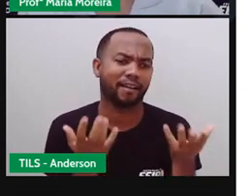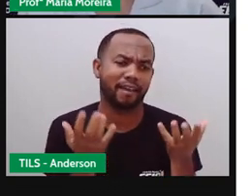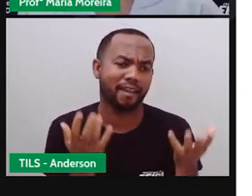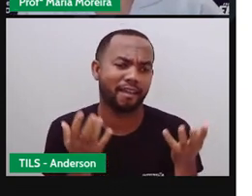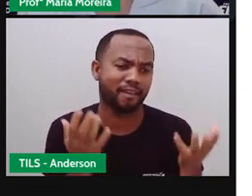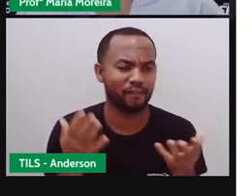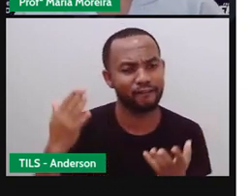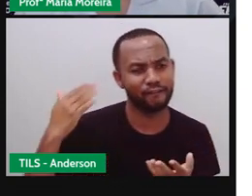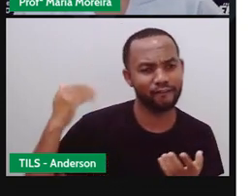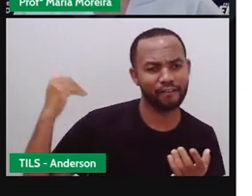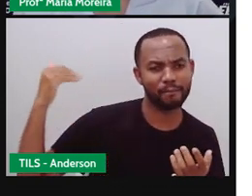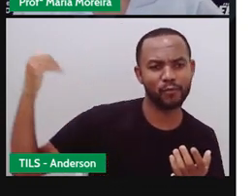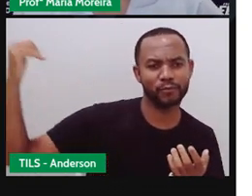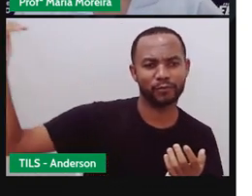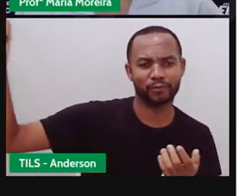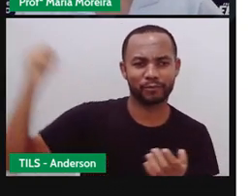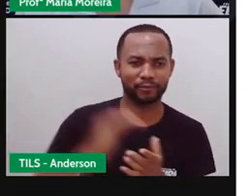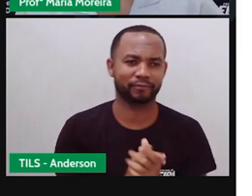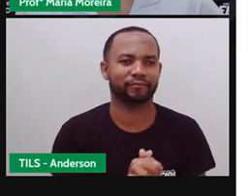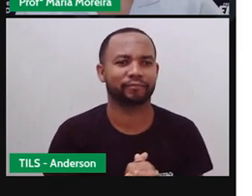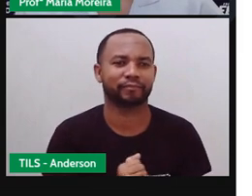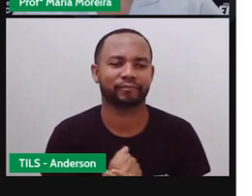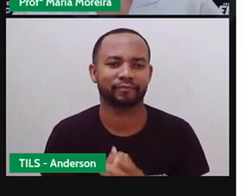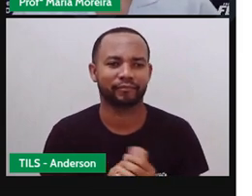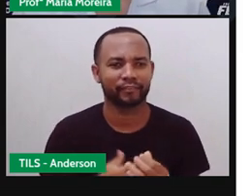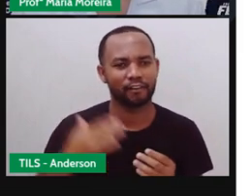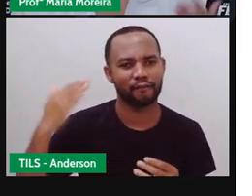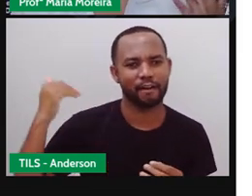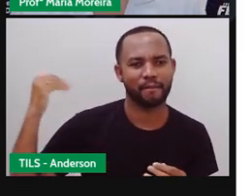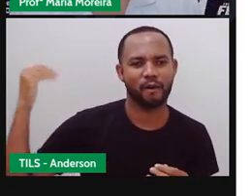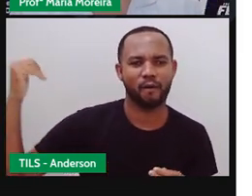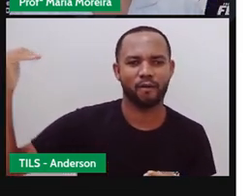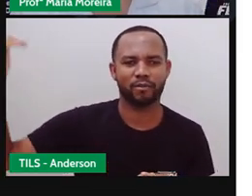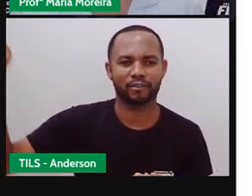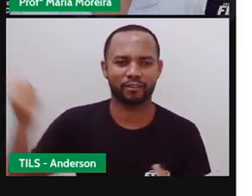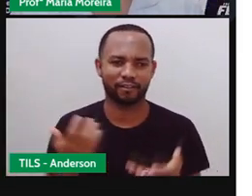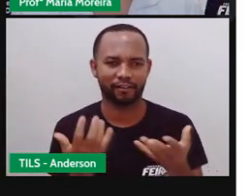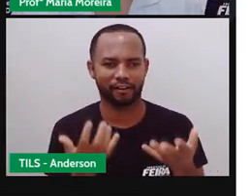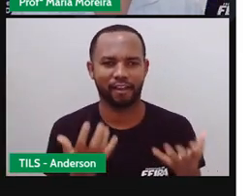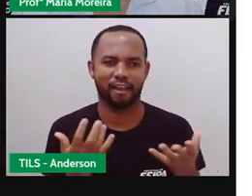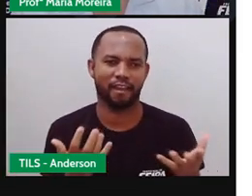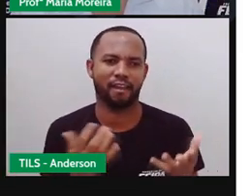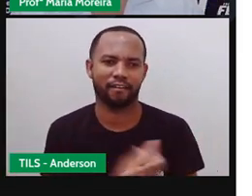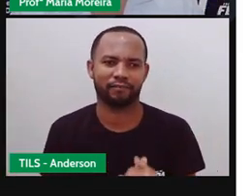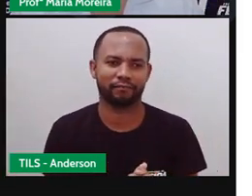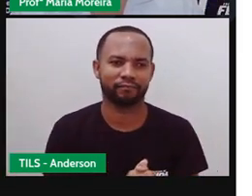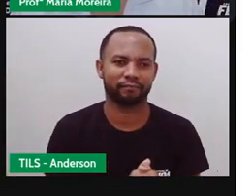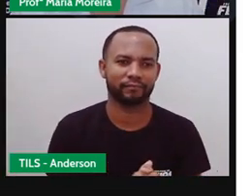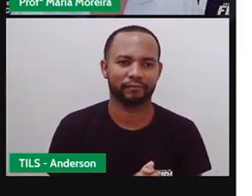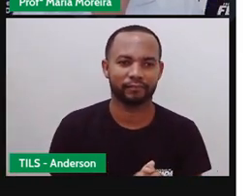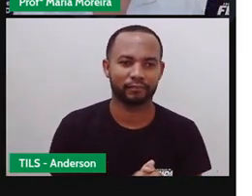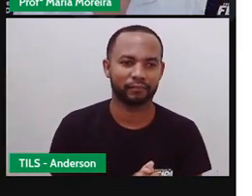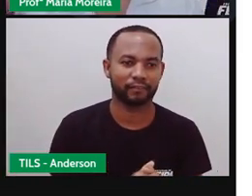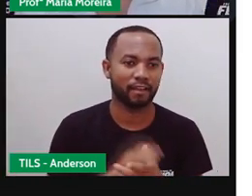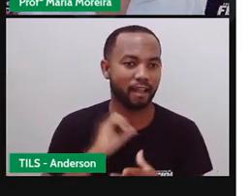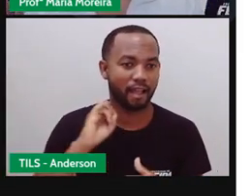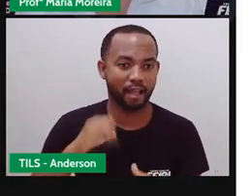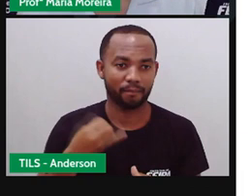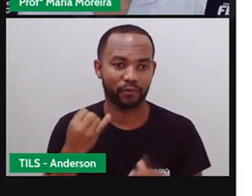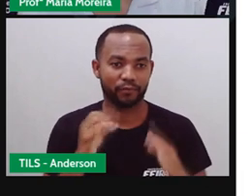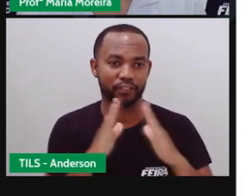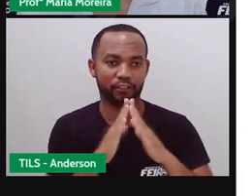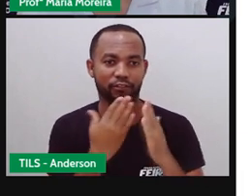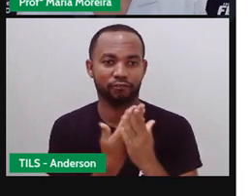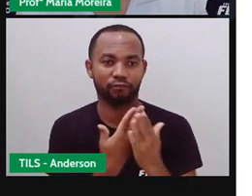Anderson Ah pois é muita fama não deixem de estudar e aproveitem aí tá e faça